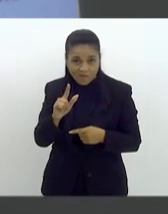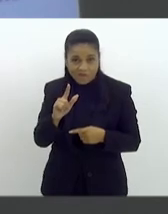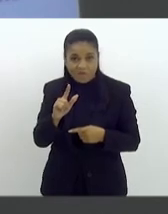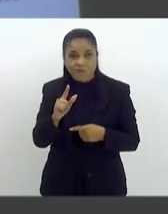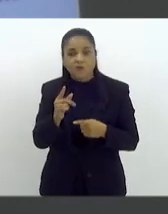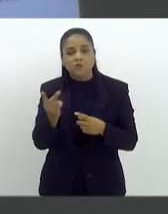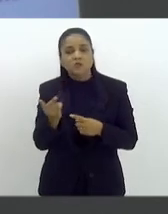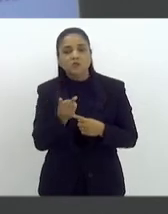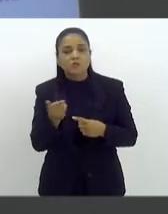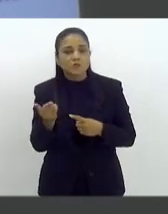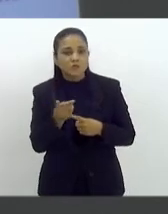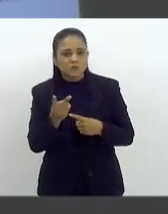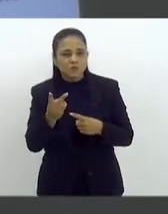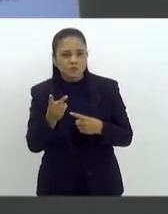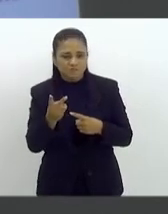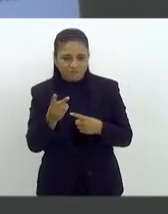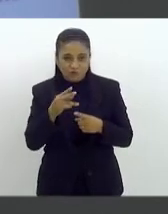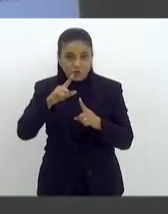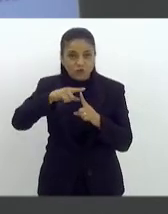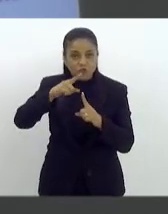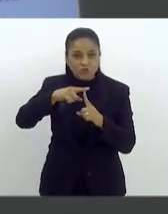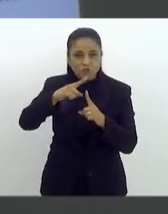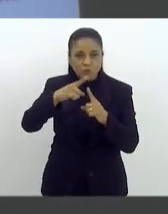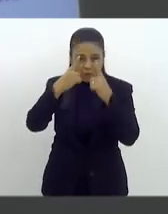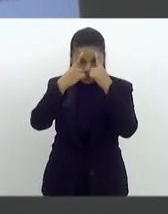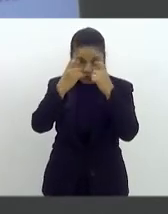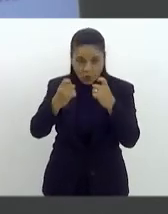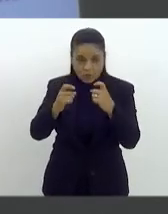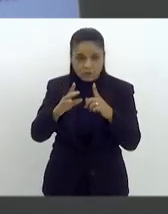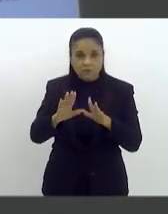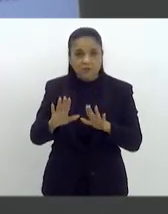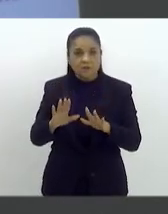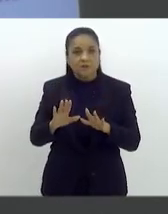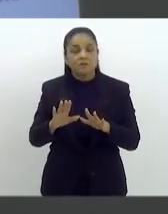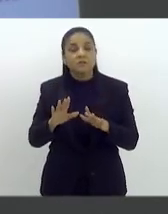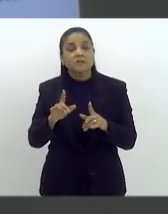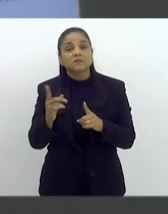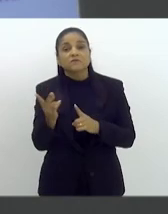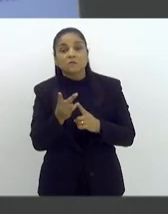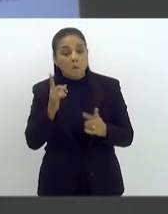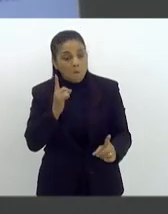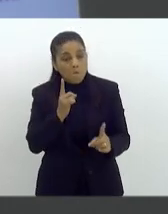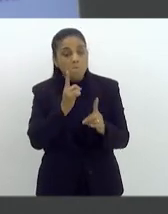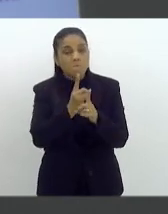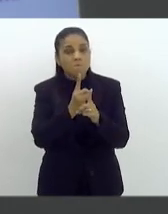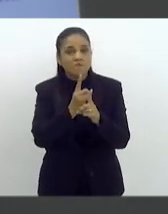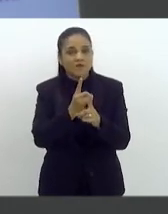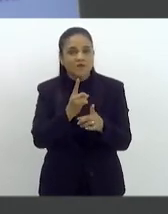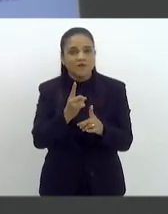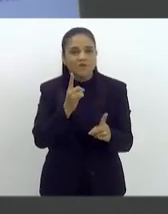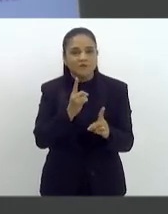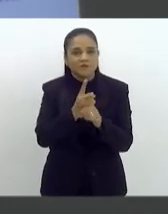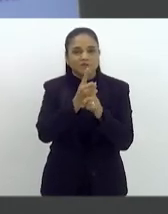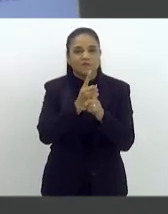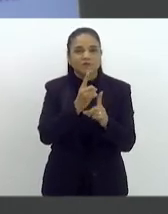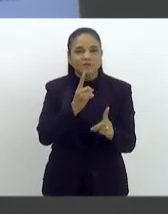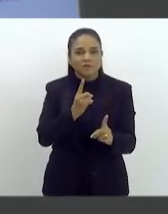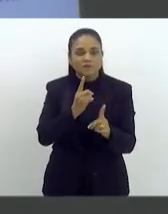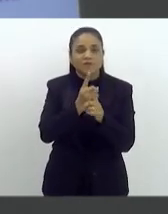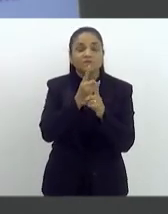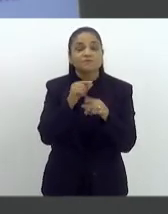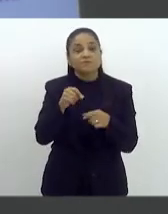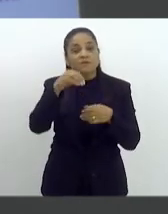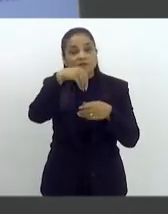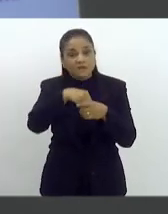duas formas de violência é essas duas formas de violência foram as mais identificadas dentro do ambiente